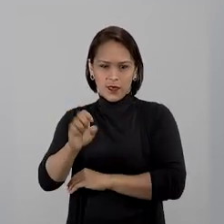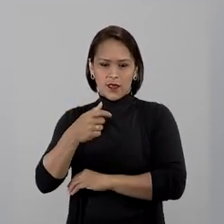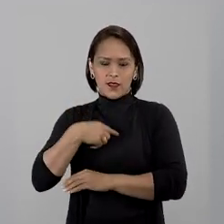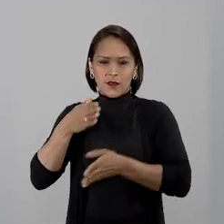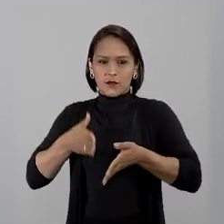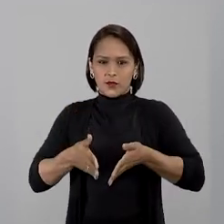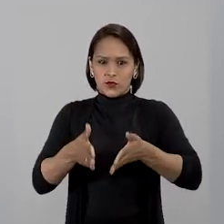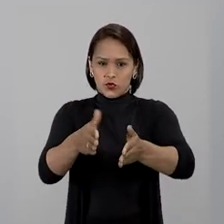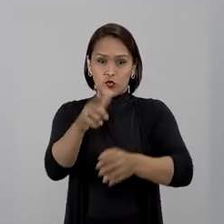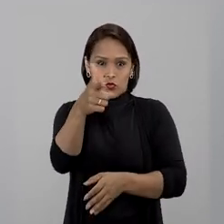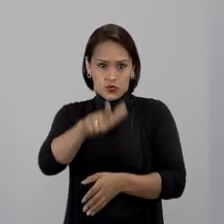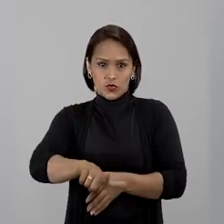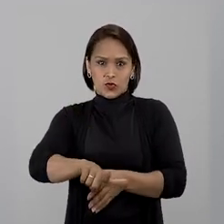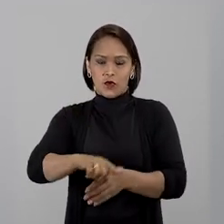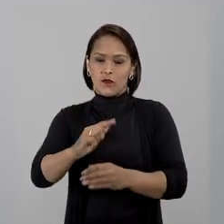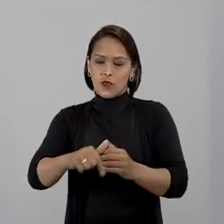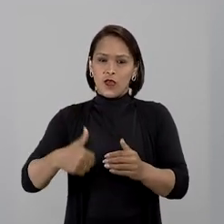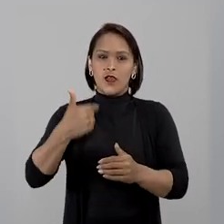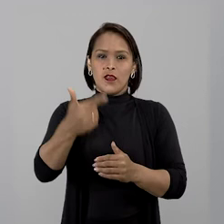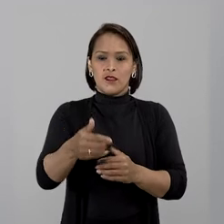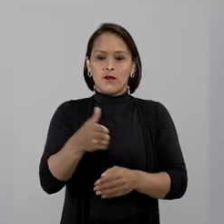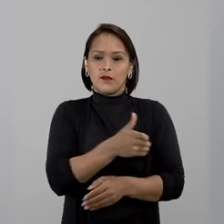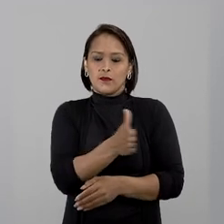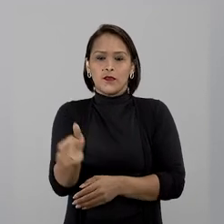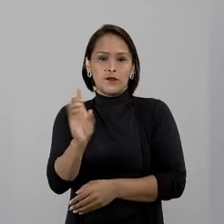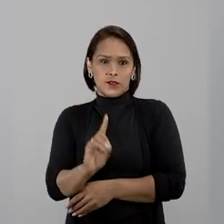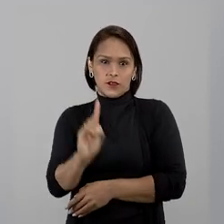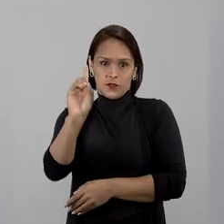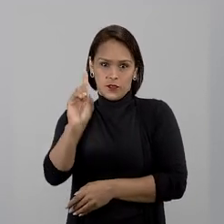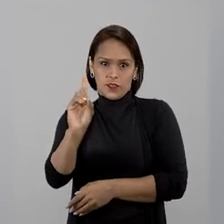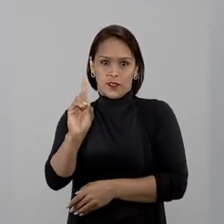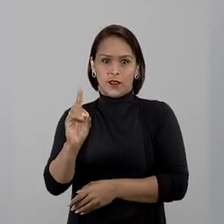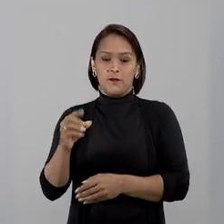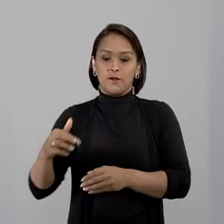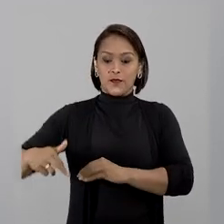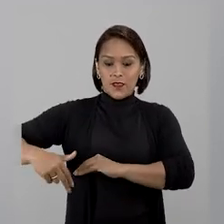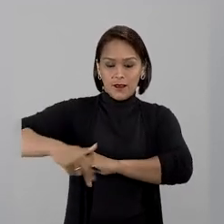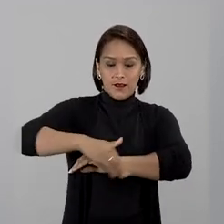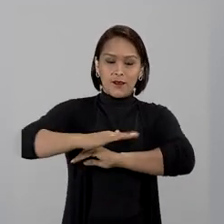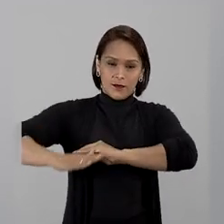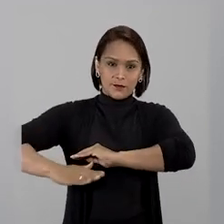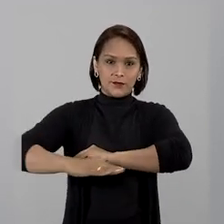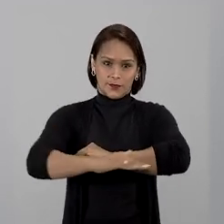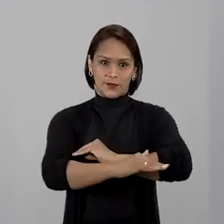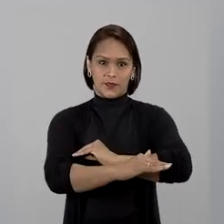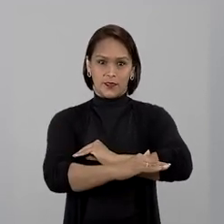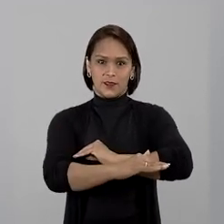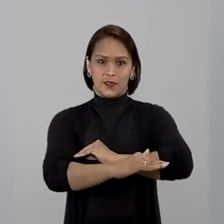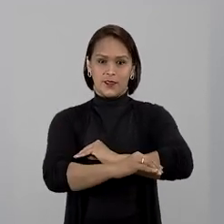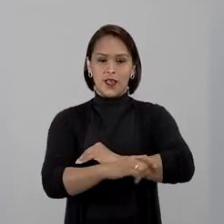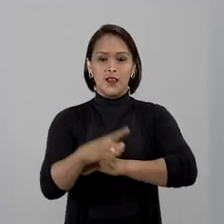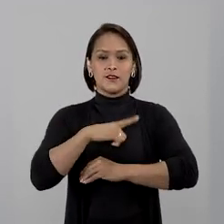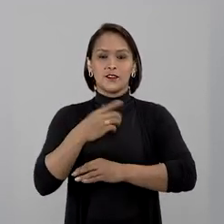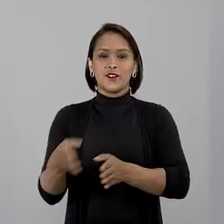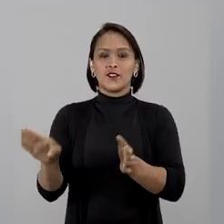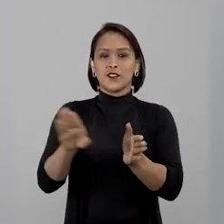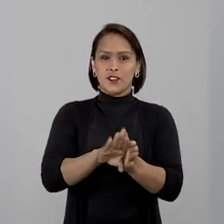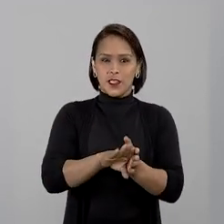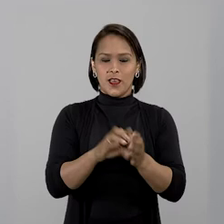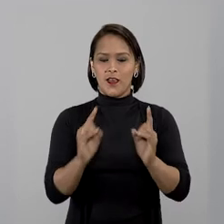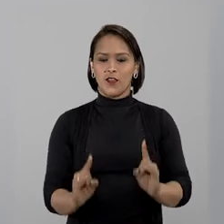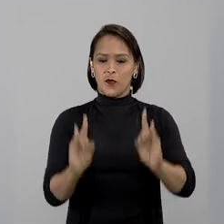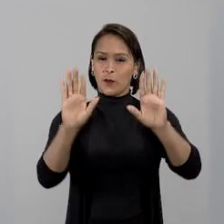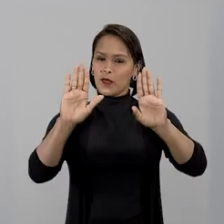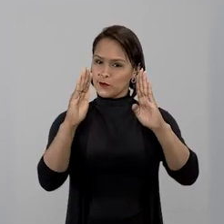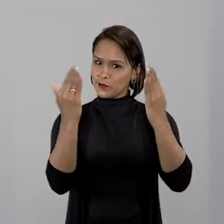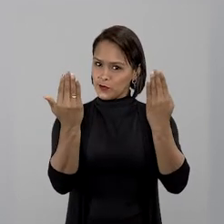esquerda. Siga reto novamente e depois vire à direita. Atravesse a faixa de pedestres. Você chegará